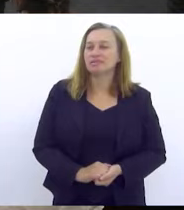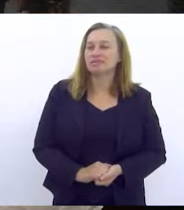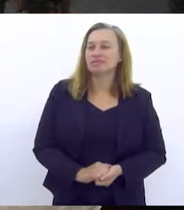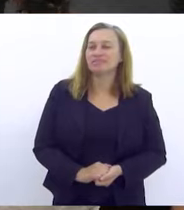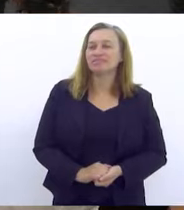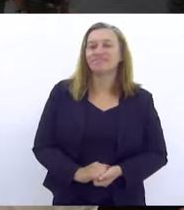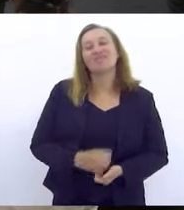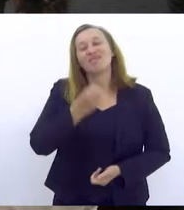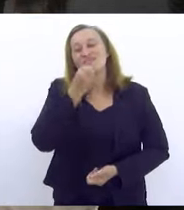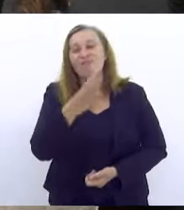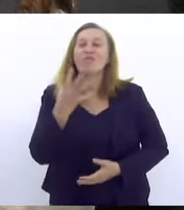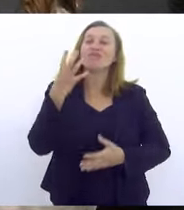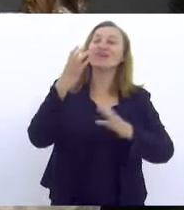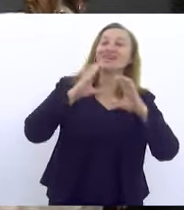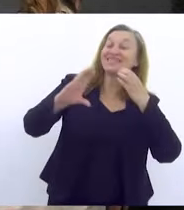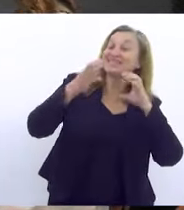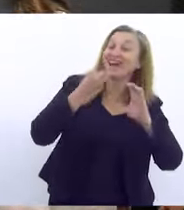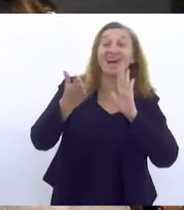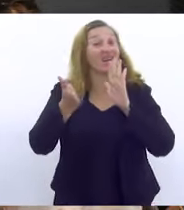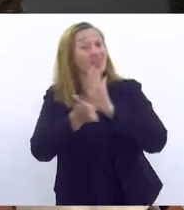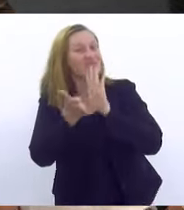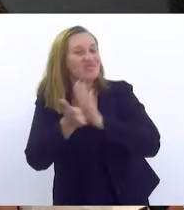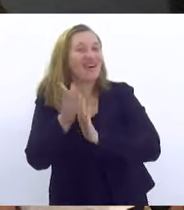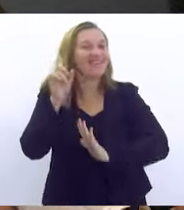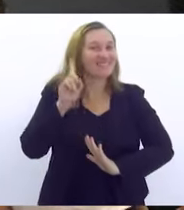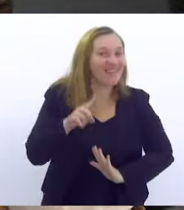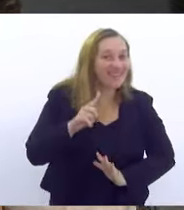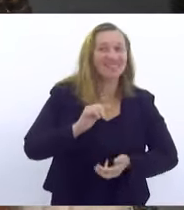É sempre bom cantar, louvar, né? E